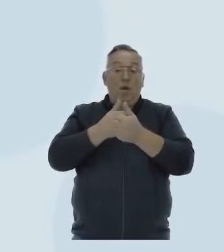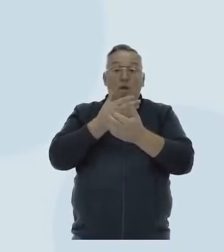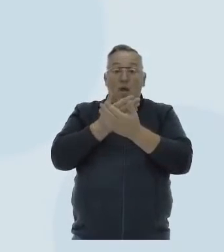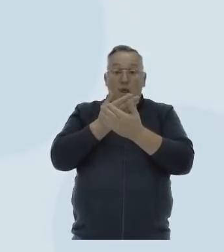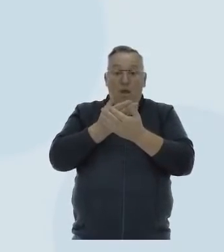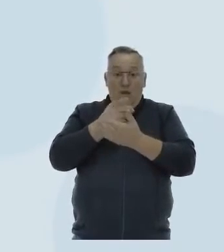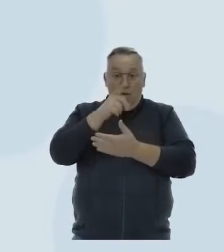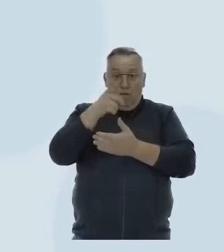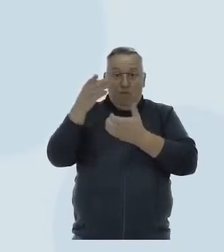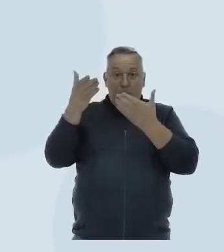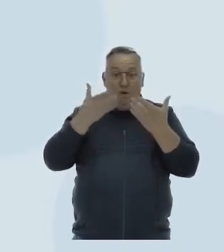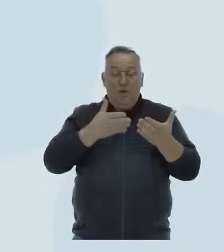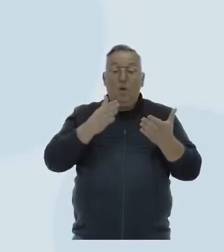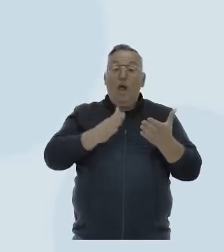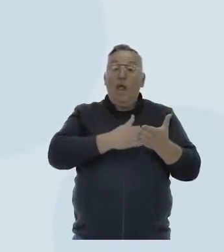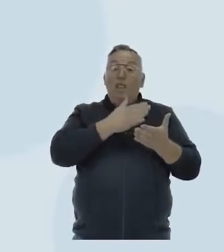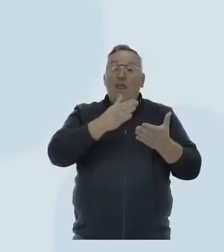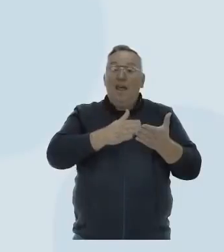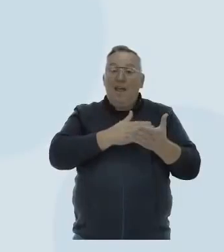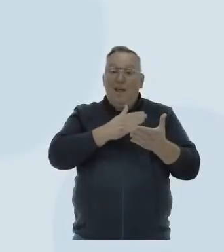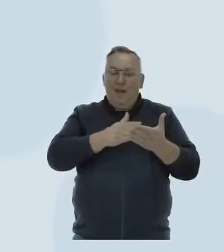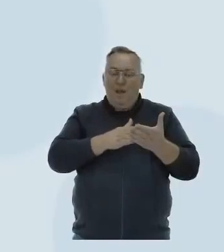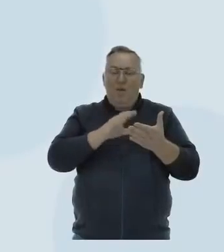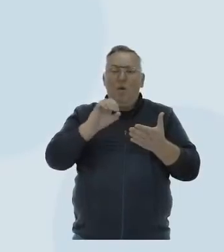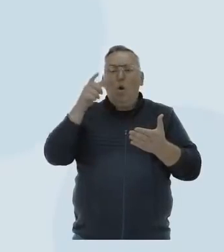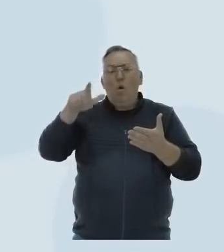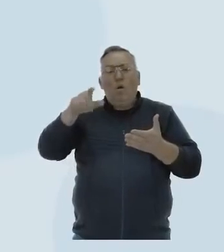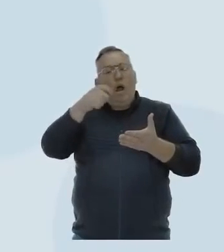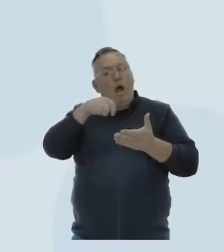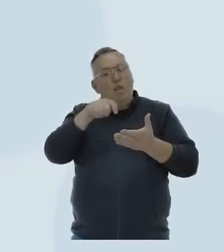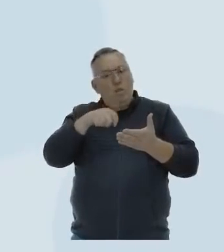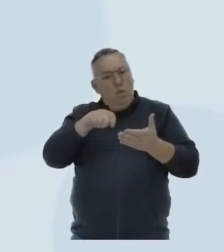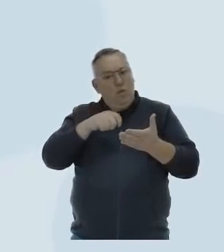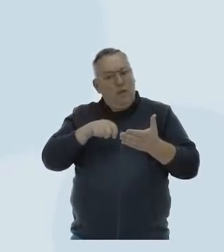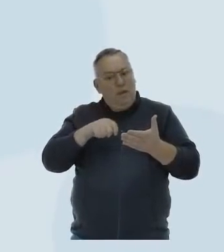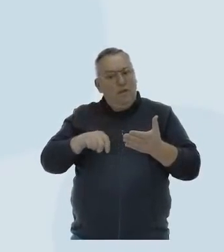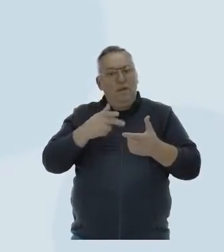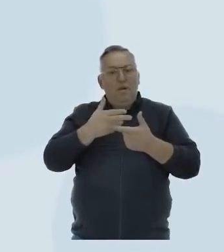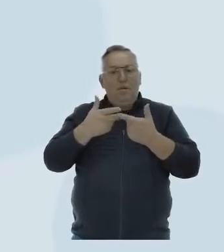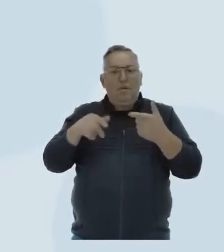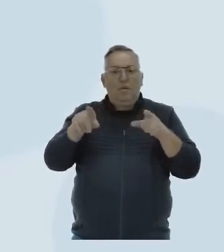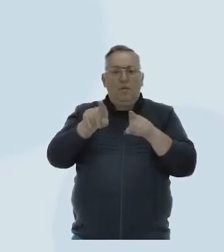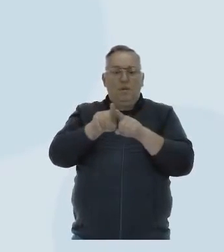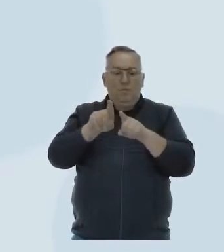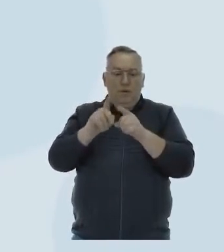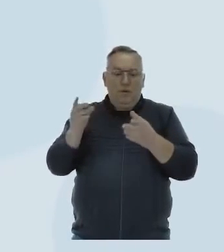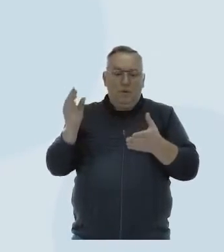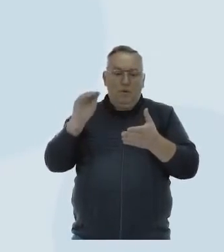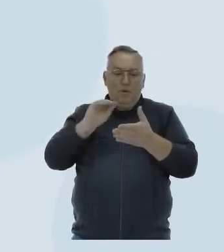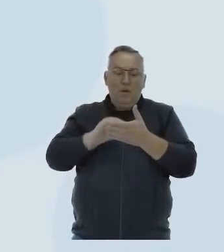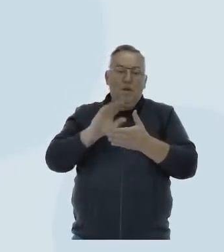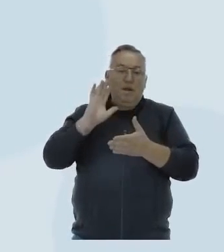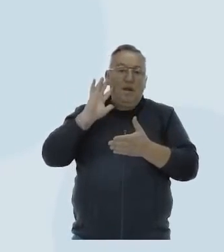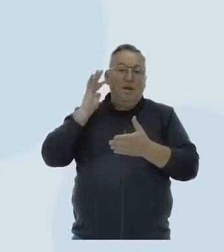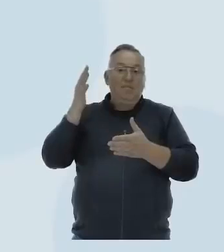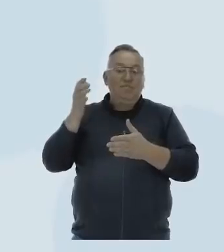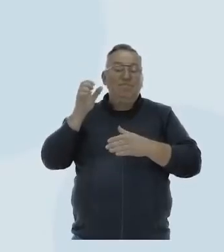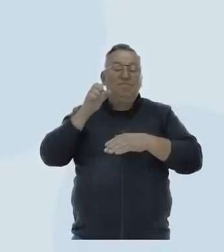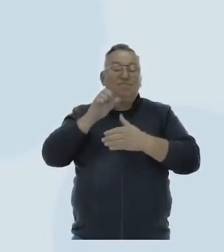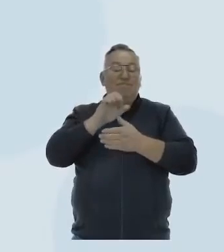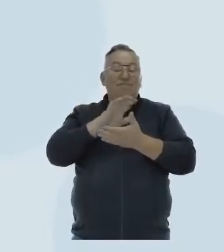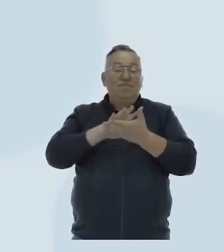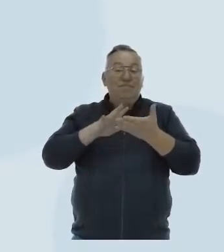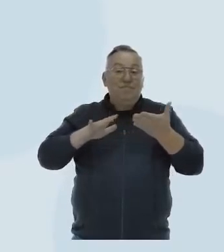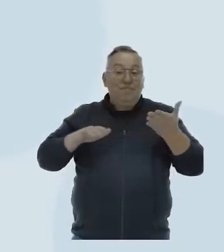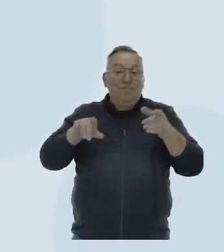deve trazer então seu caderninho, um caderno para anotação das aulas, colocar as dúvidas, resolver as atividades e não